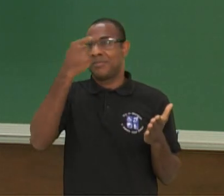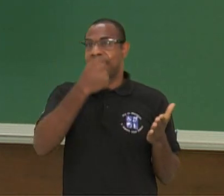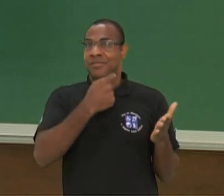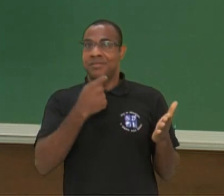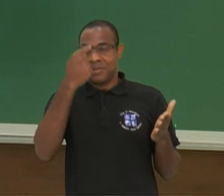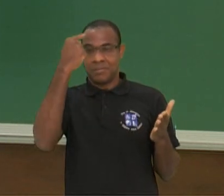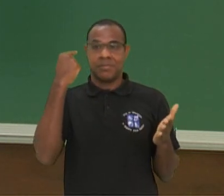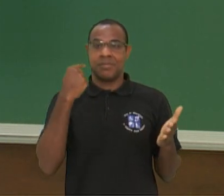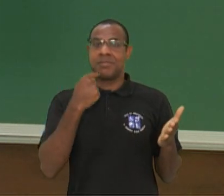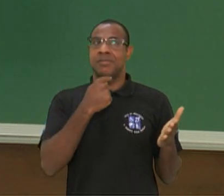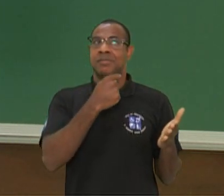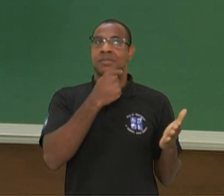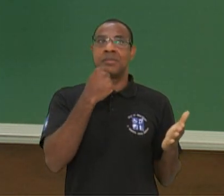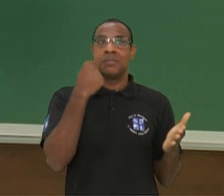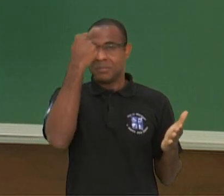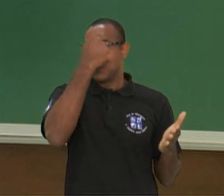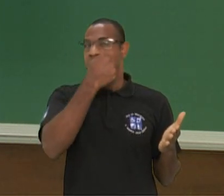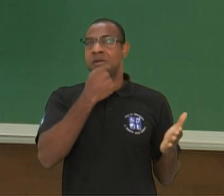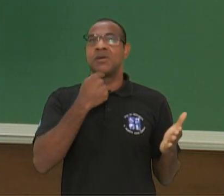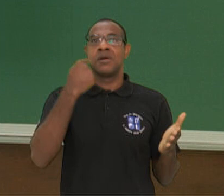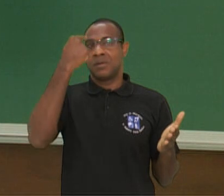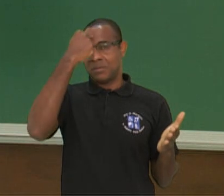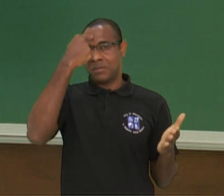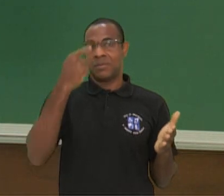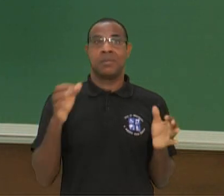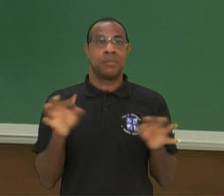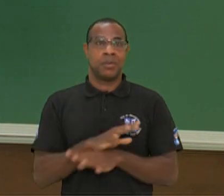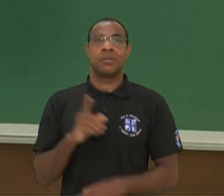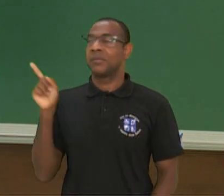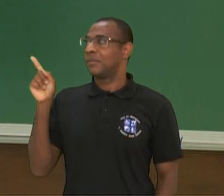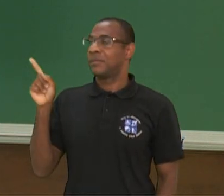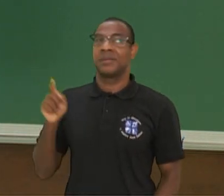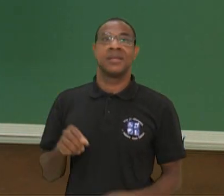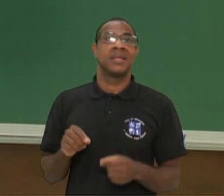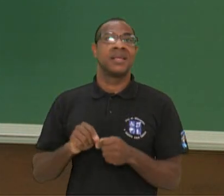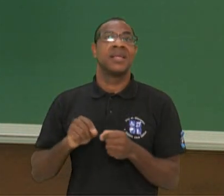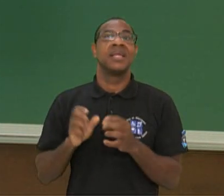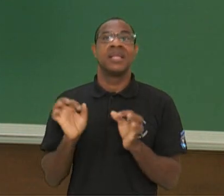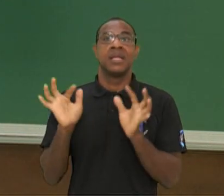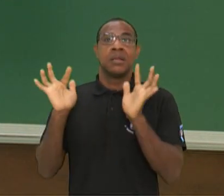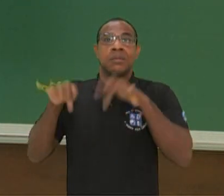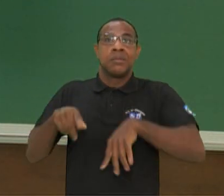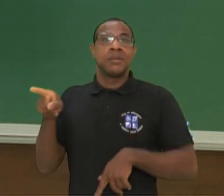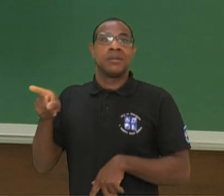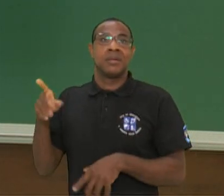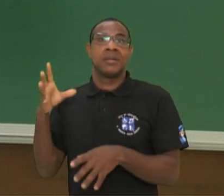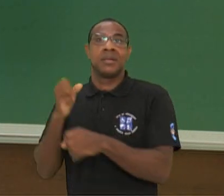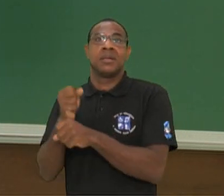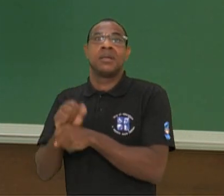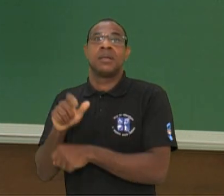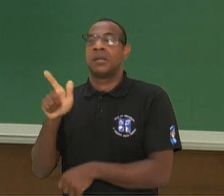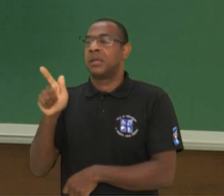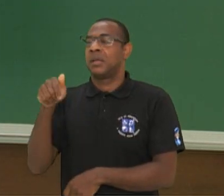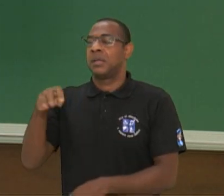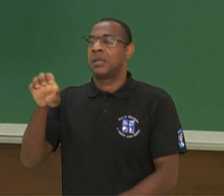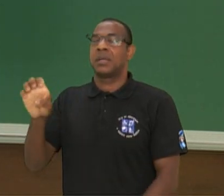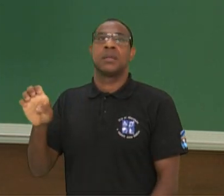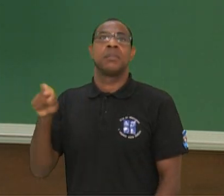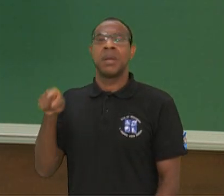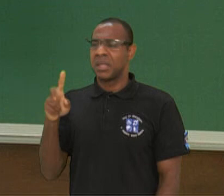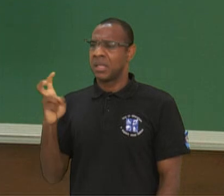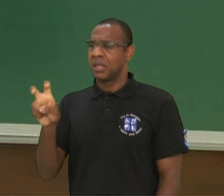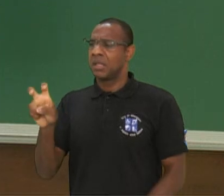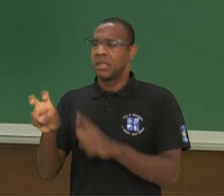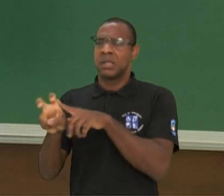relógio. Se ele fechar aqui, ele ganha um ponto de game. Mas no placar aqui, ele já está com